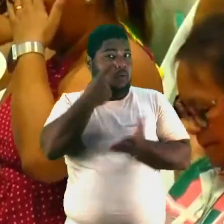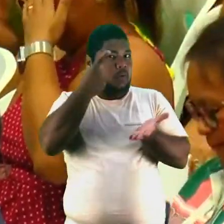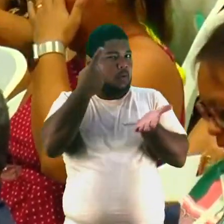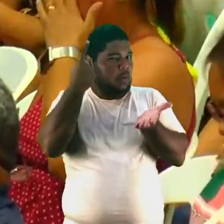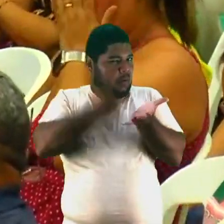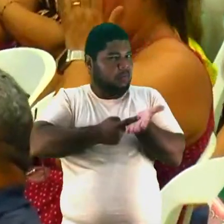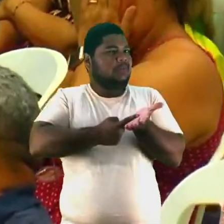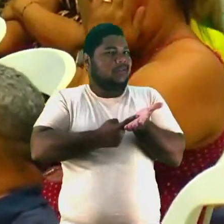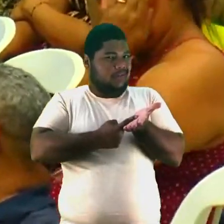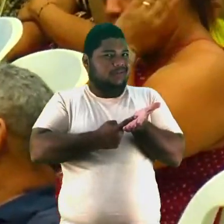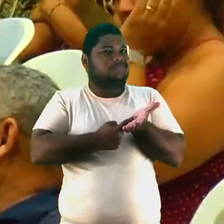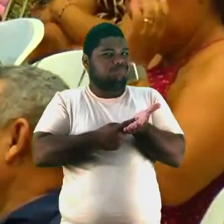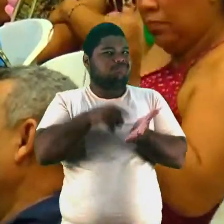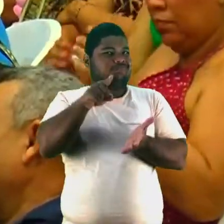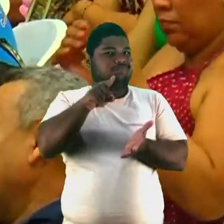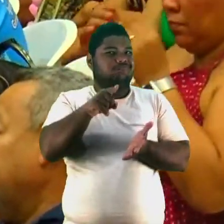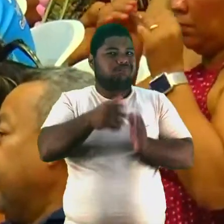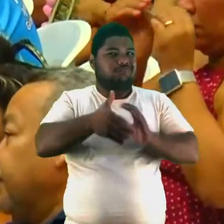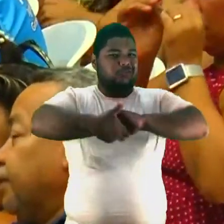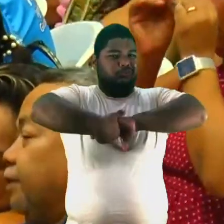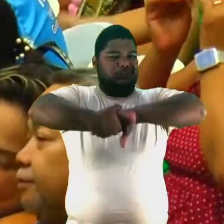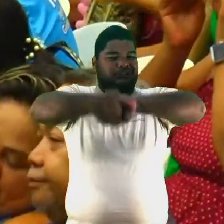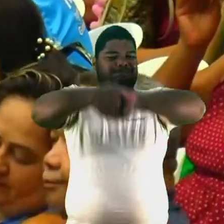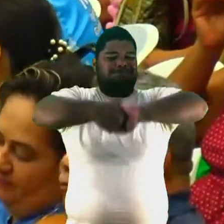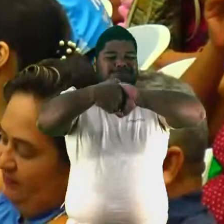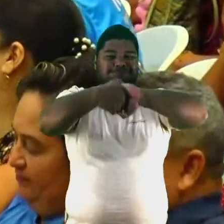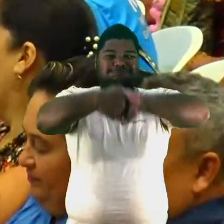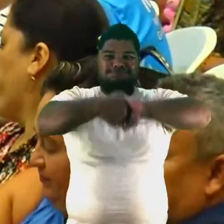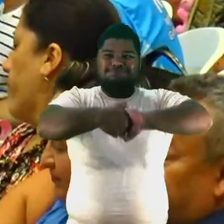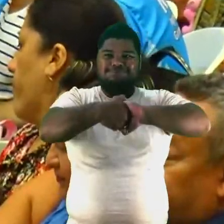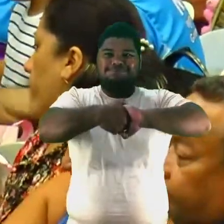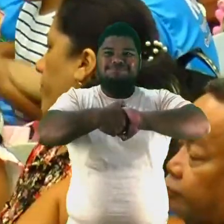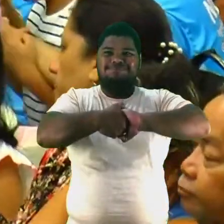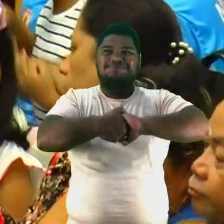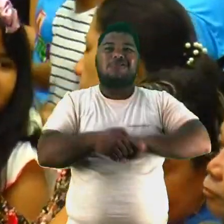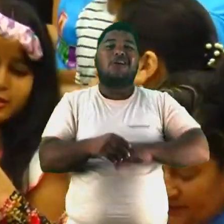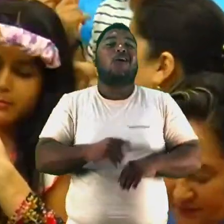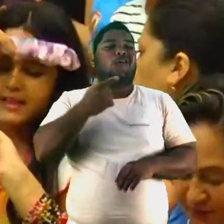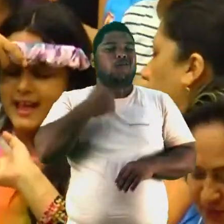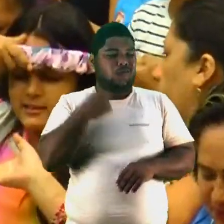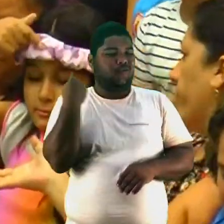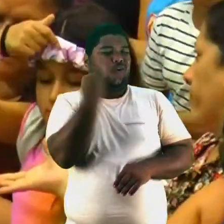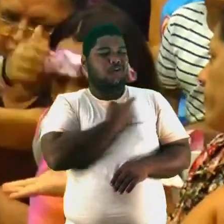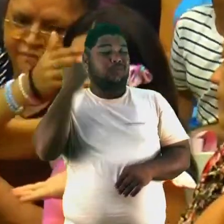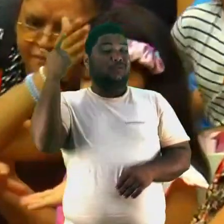irmão. Aperte a mão desse irmão e diz, olha, nós vamos conseguir. Vamos